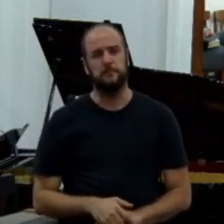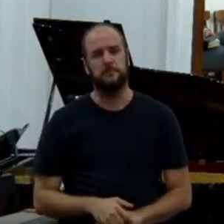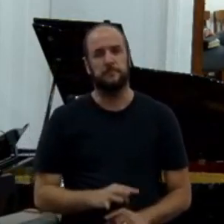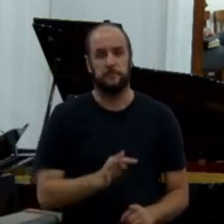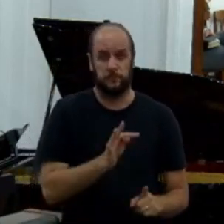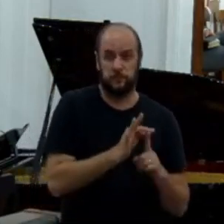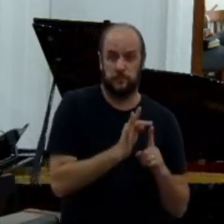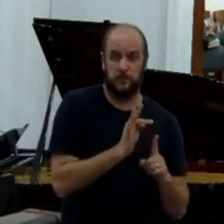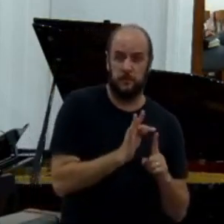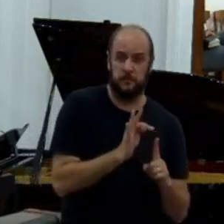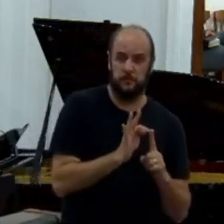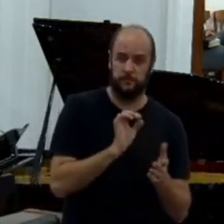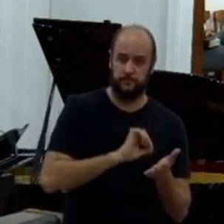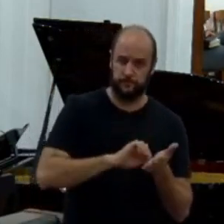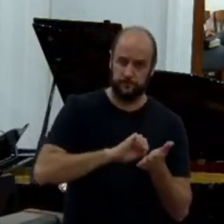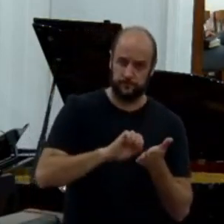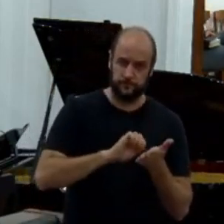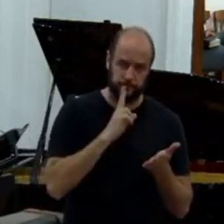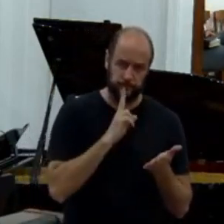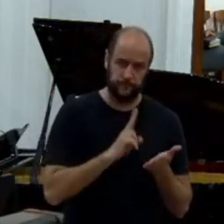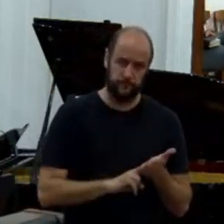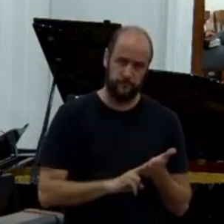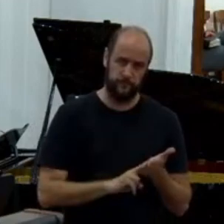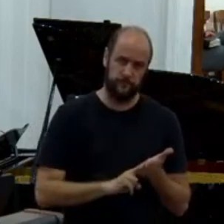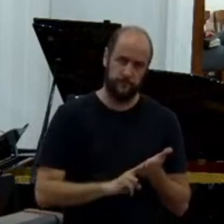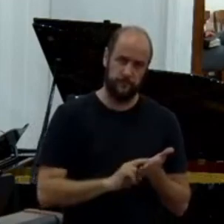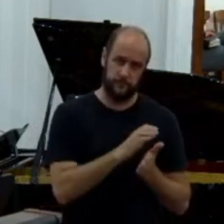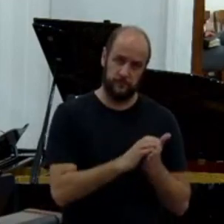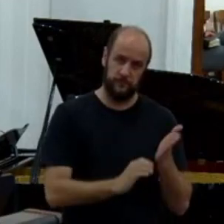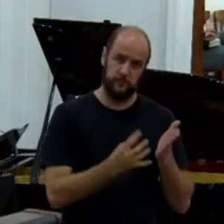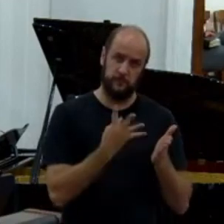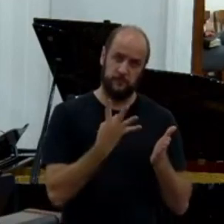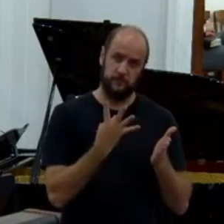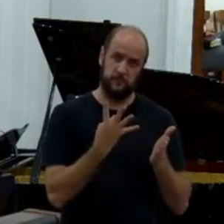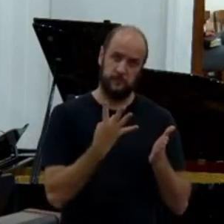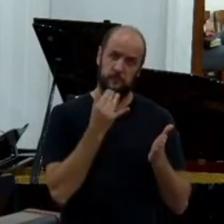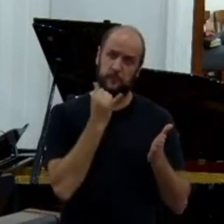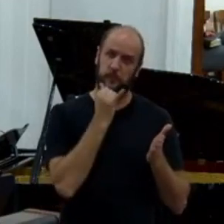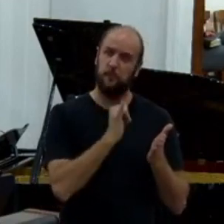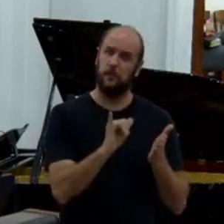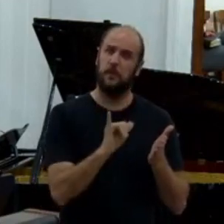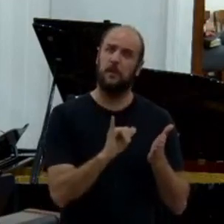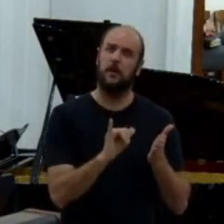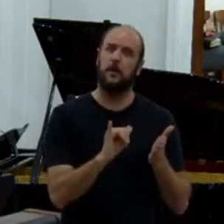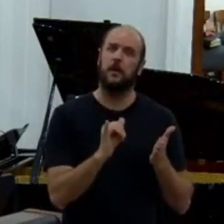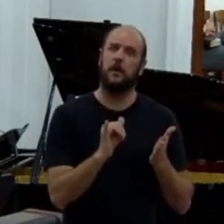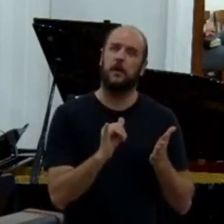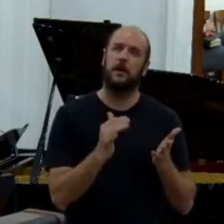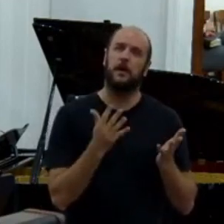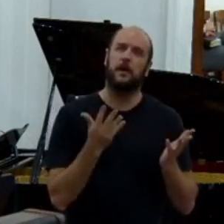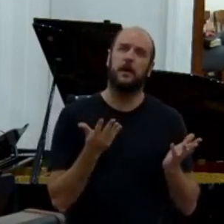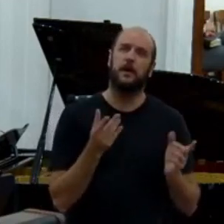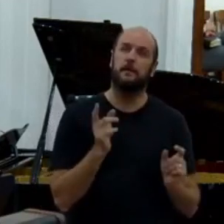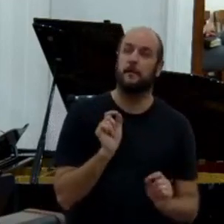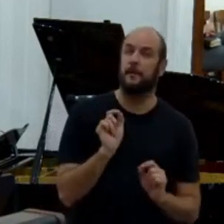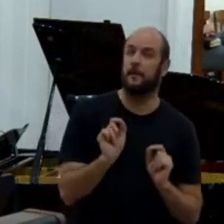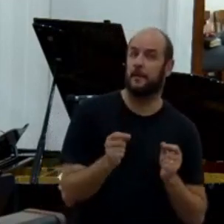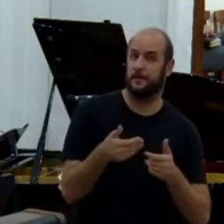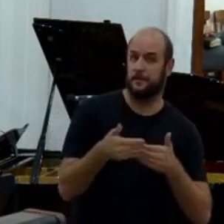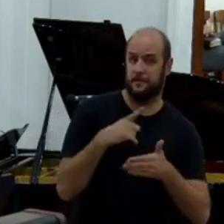Jesus, escrevendo a sua carta, no capítulo 4, nos fala a respeito do que está